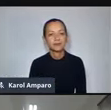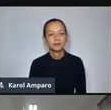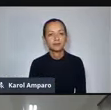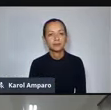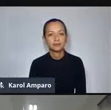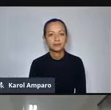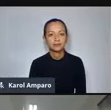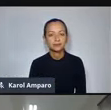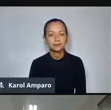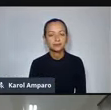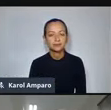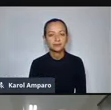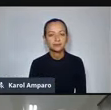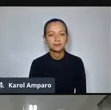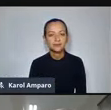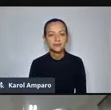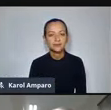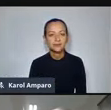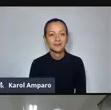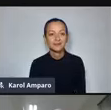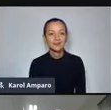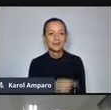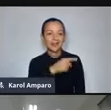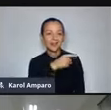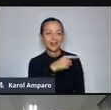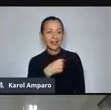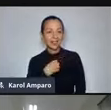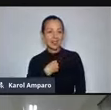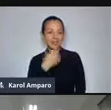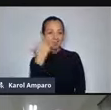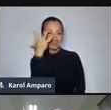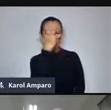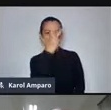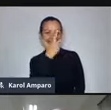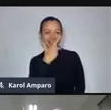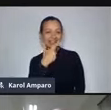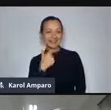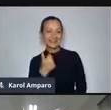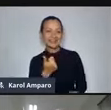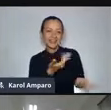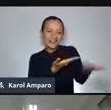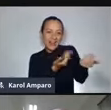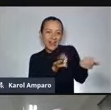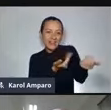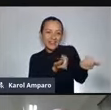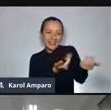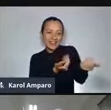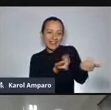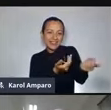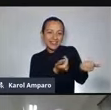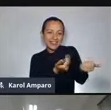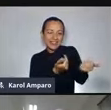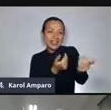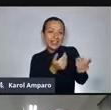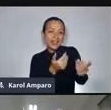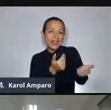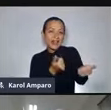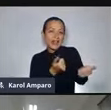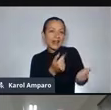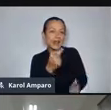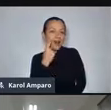Olha. Olha como eu estou bonito, né? Olha como eu estou jovem, né? Olha do meu lado.